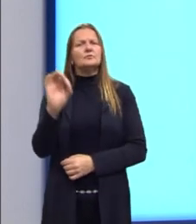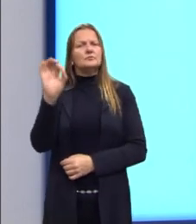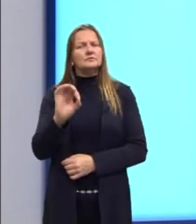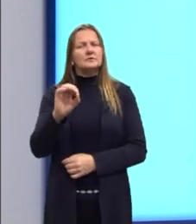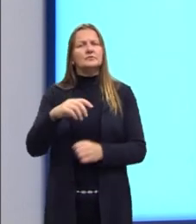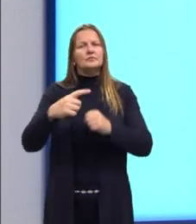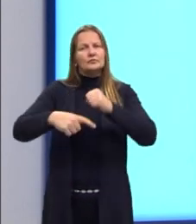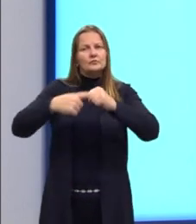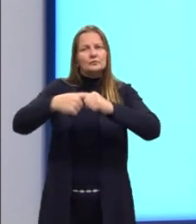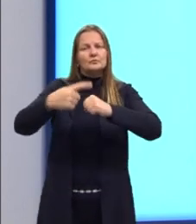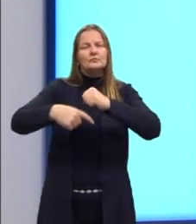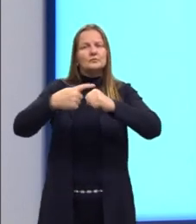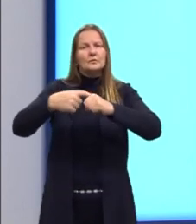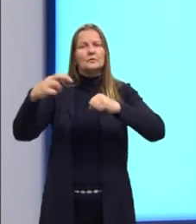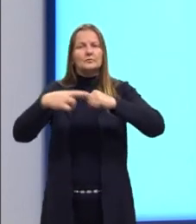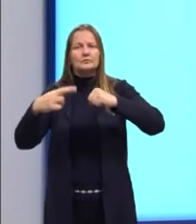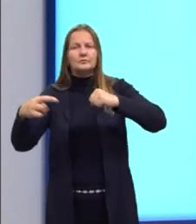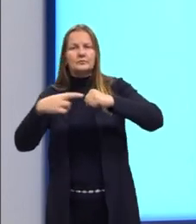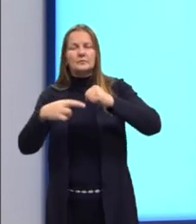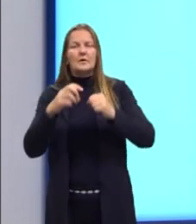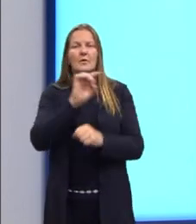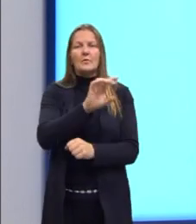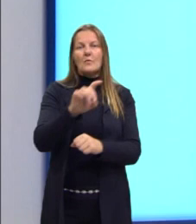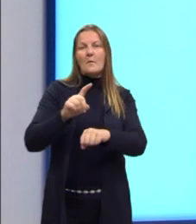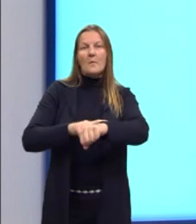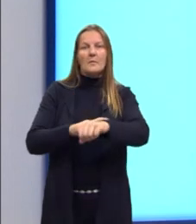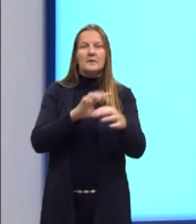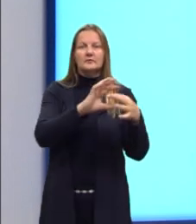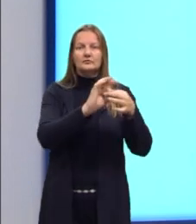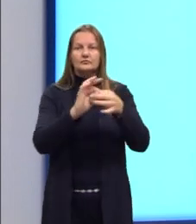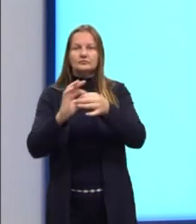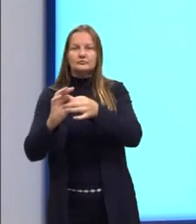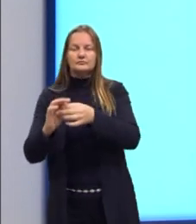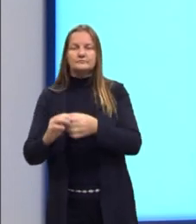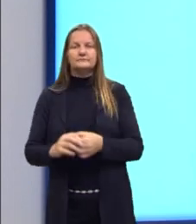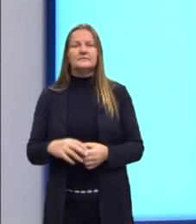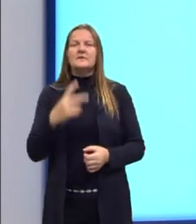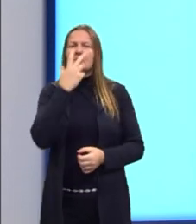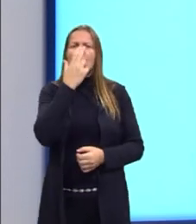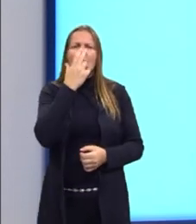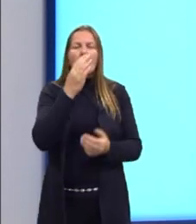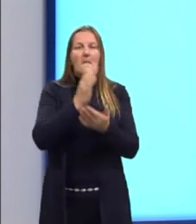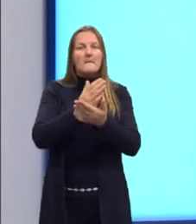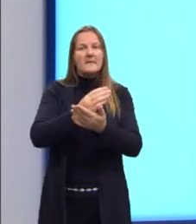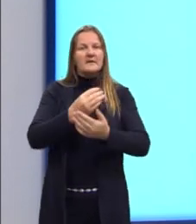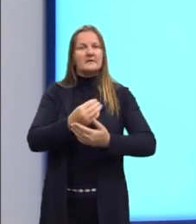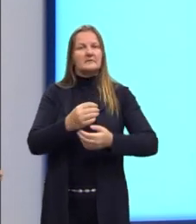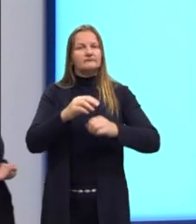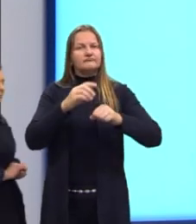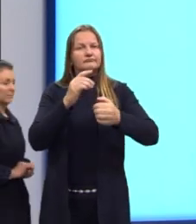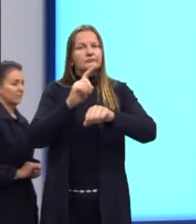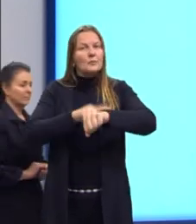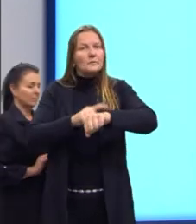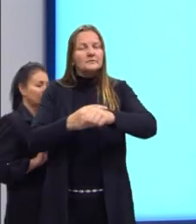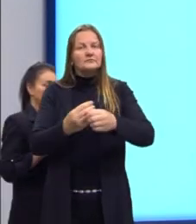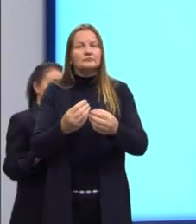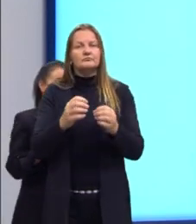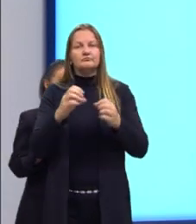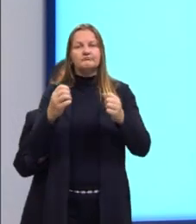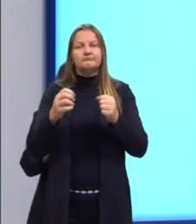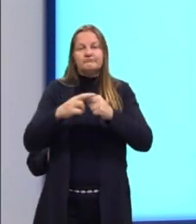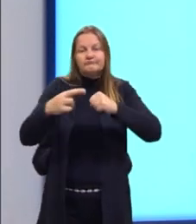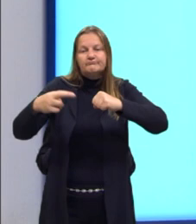dos átomos radioativos em um determinado período de tempo é como se fosse o tempo de minha vida tá o